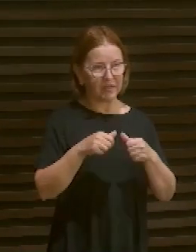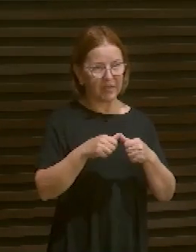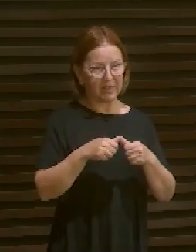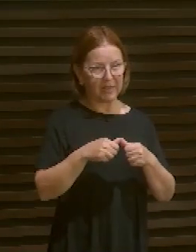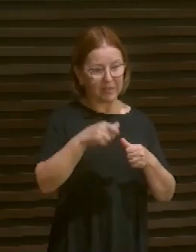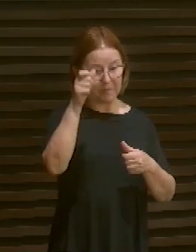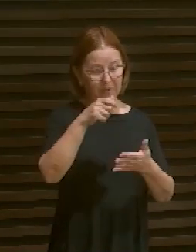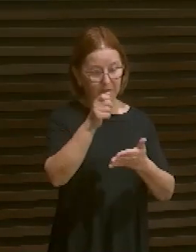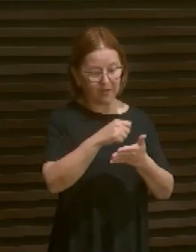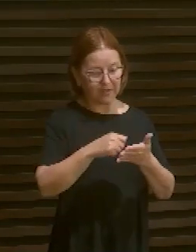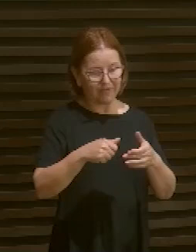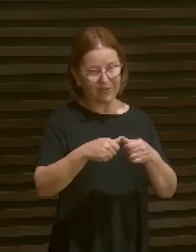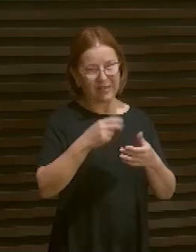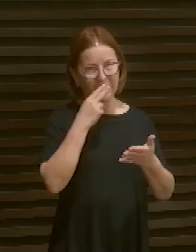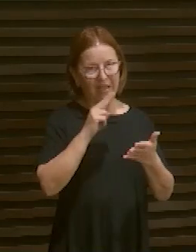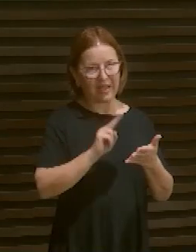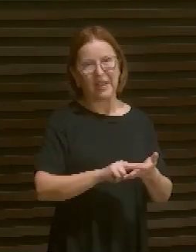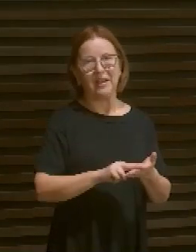atenção.